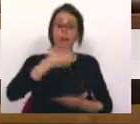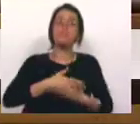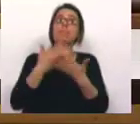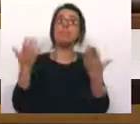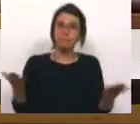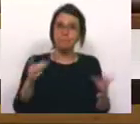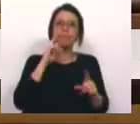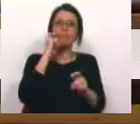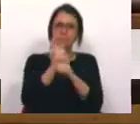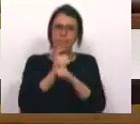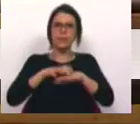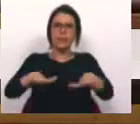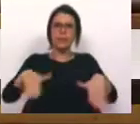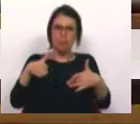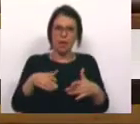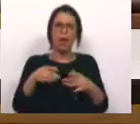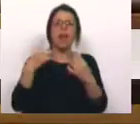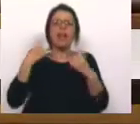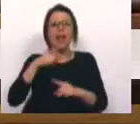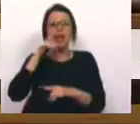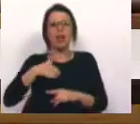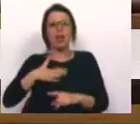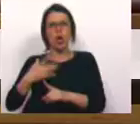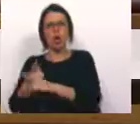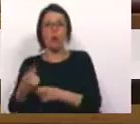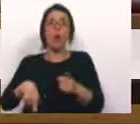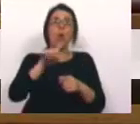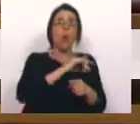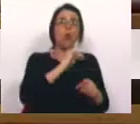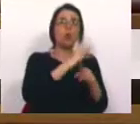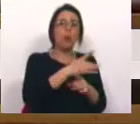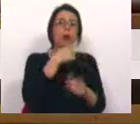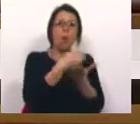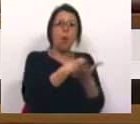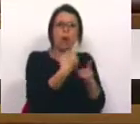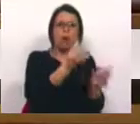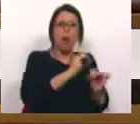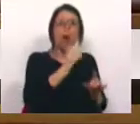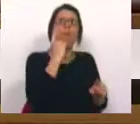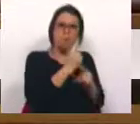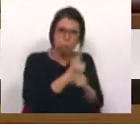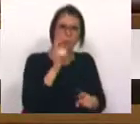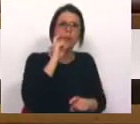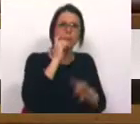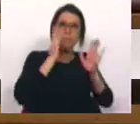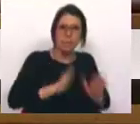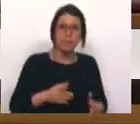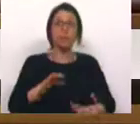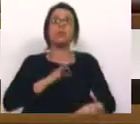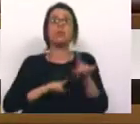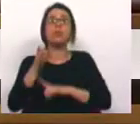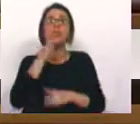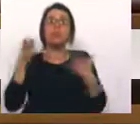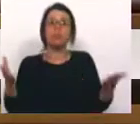portanto, vigilância nas praias concessionadas e nas praias não concessionadas. Senhoras e senhores